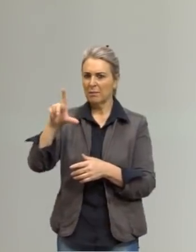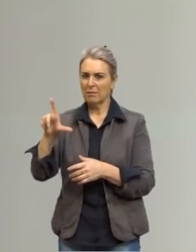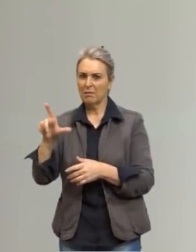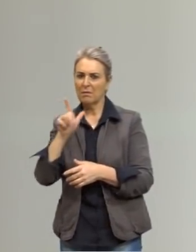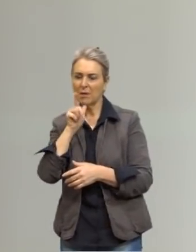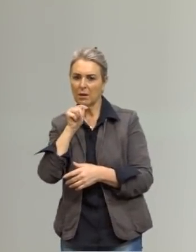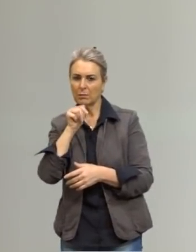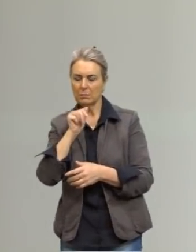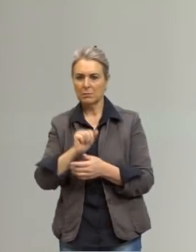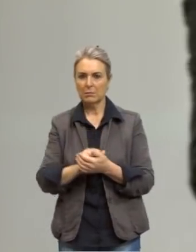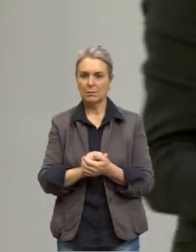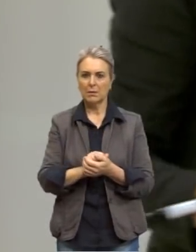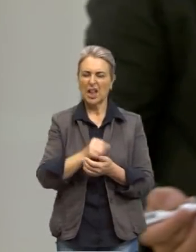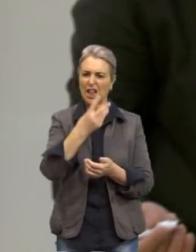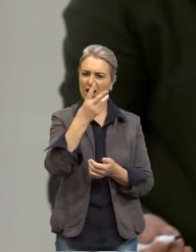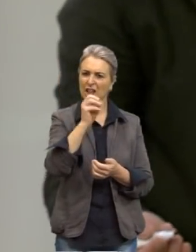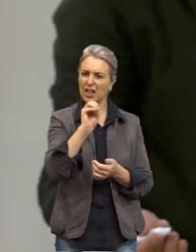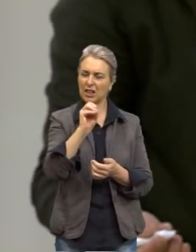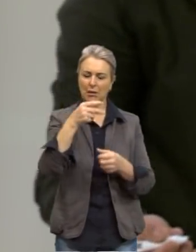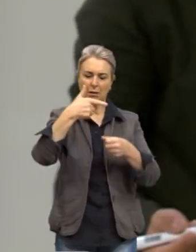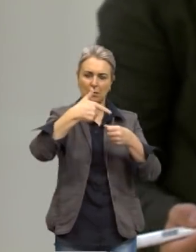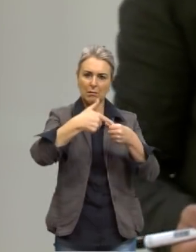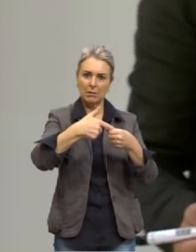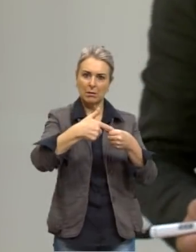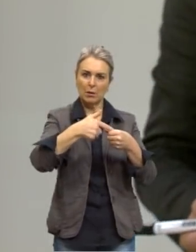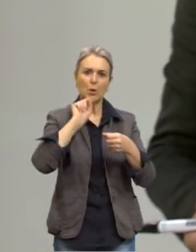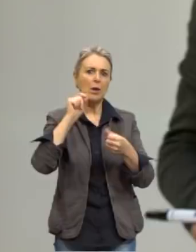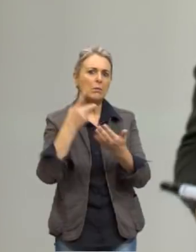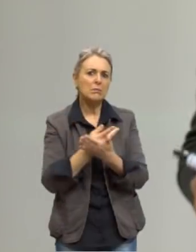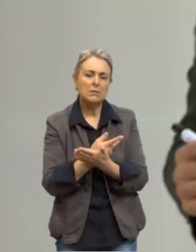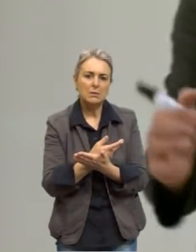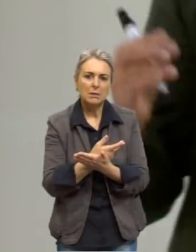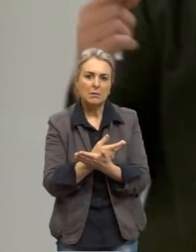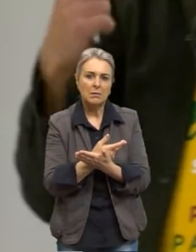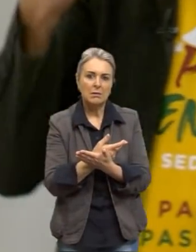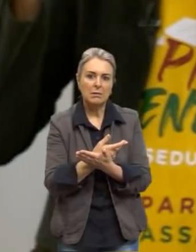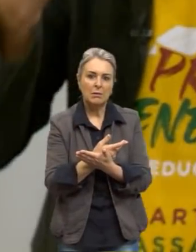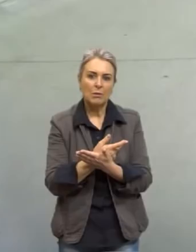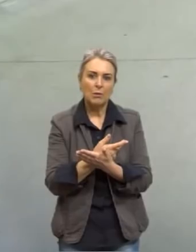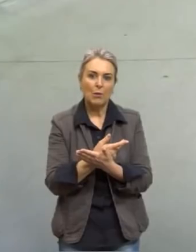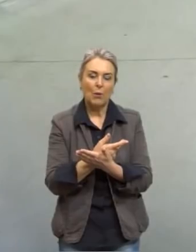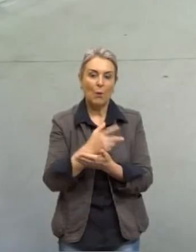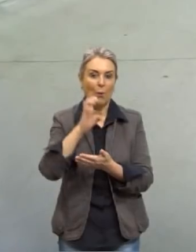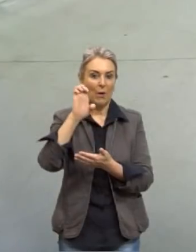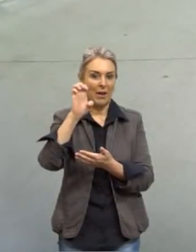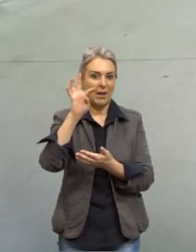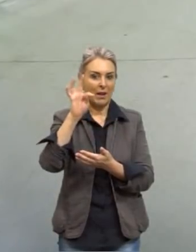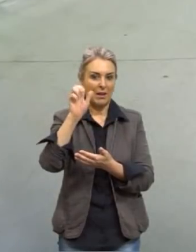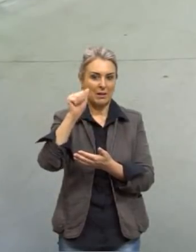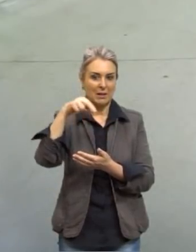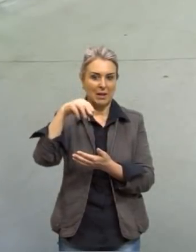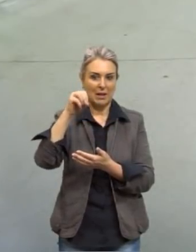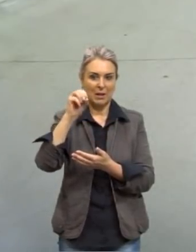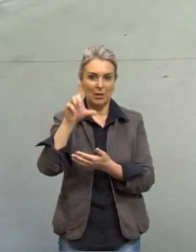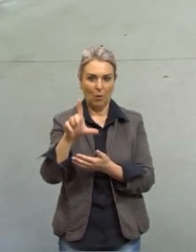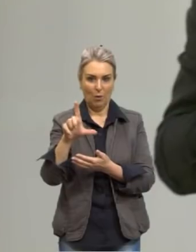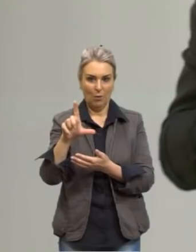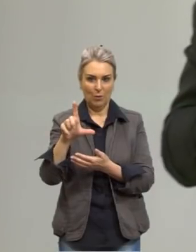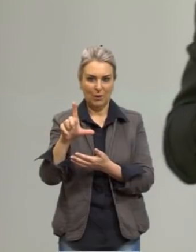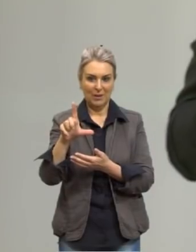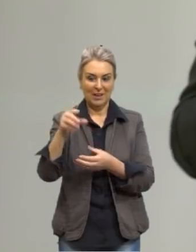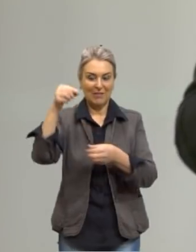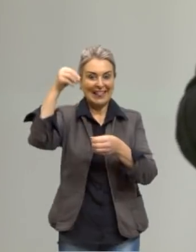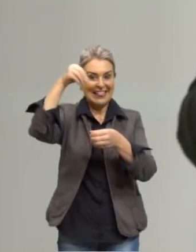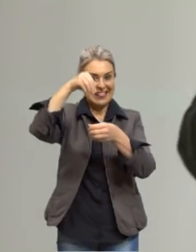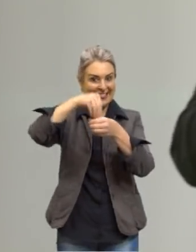30 de gasolina professor o que que aconteceu aconteceu o quê ah o etanol que estava na gasolina